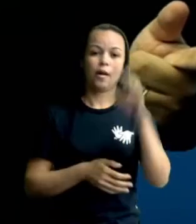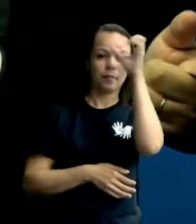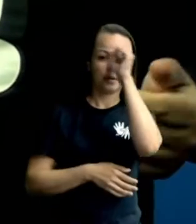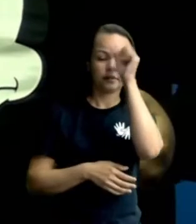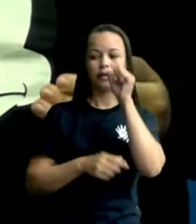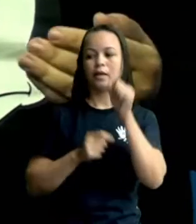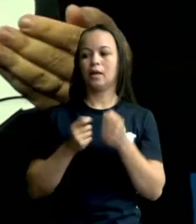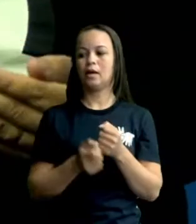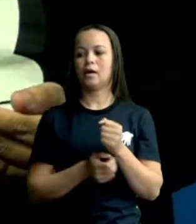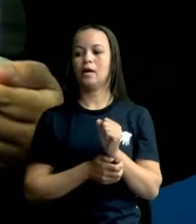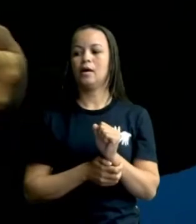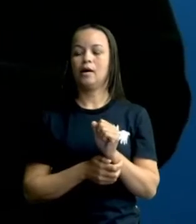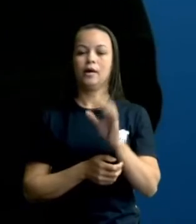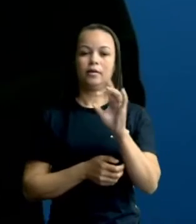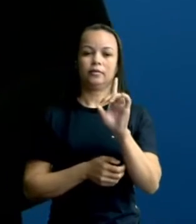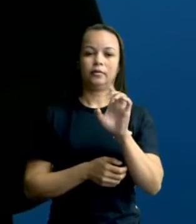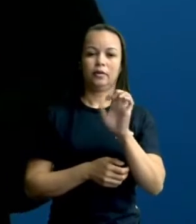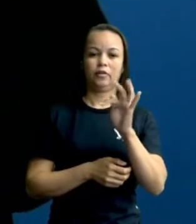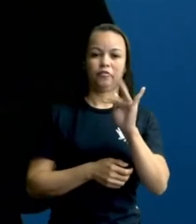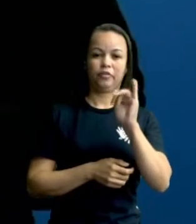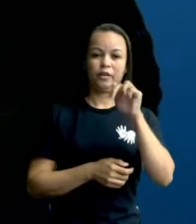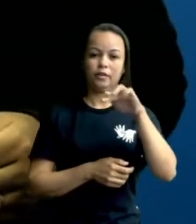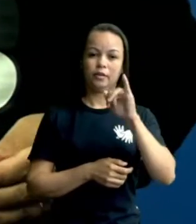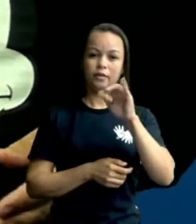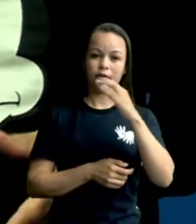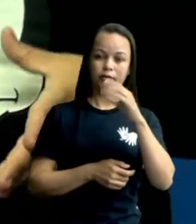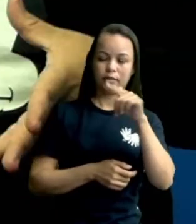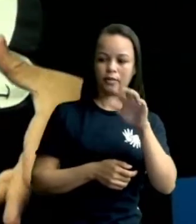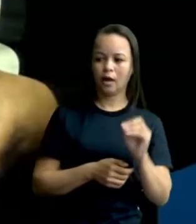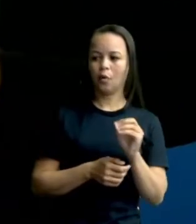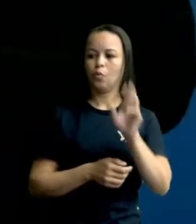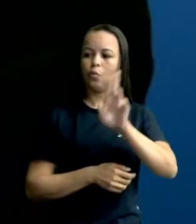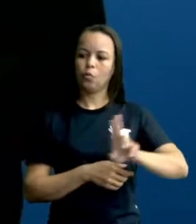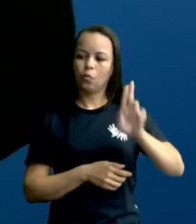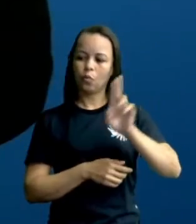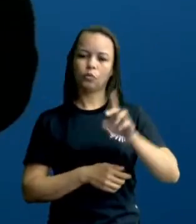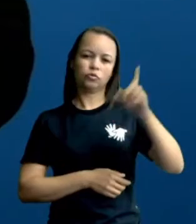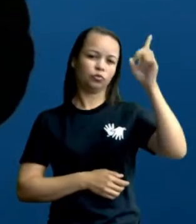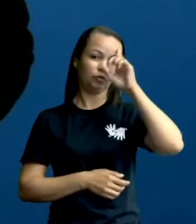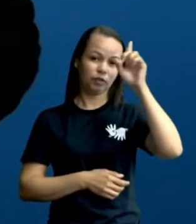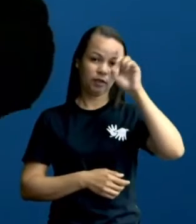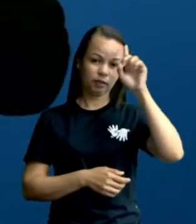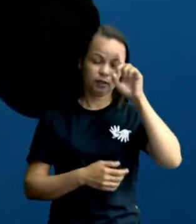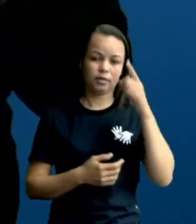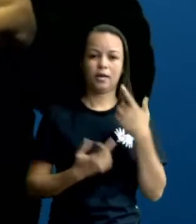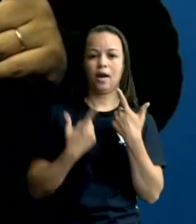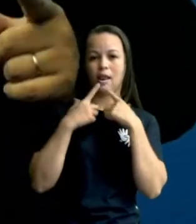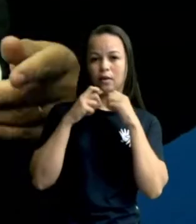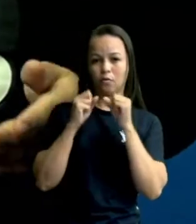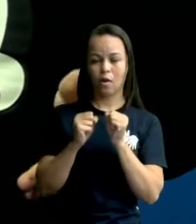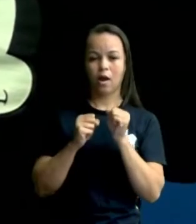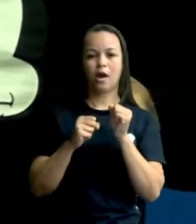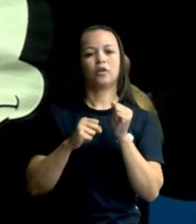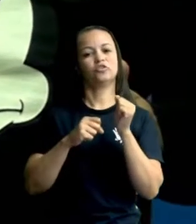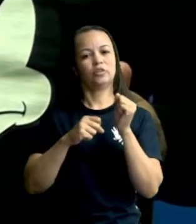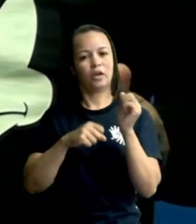definição, uso no cotidiano, a linguagem formal, a